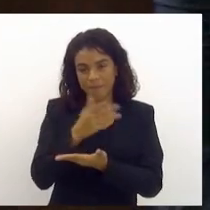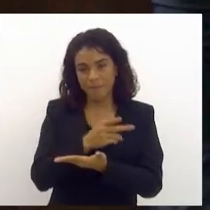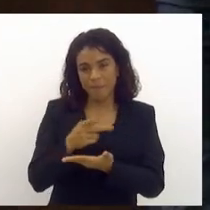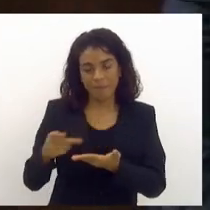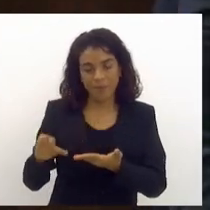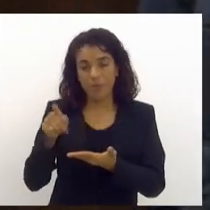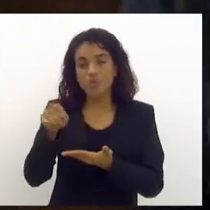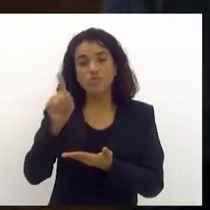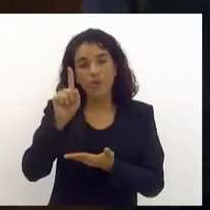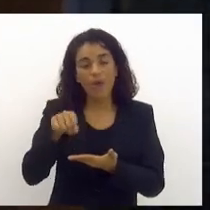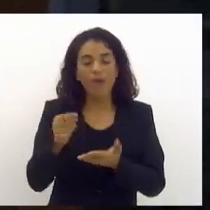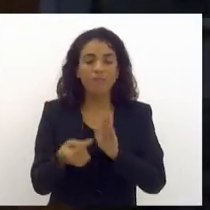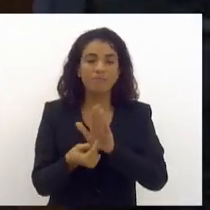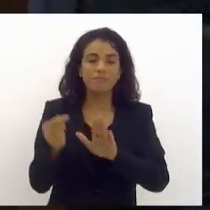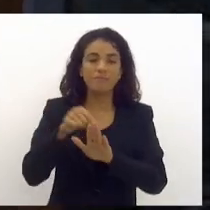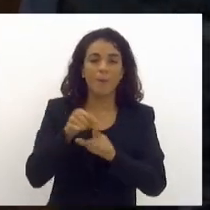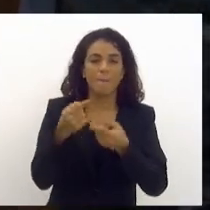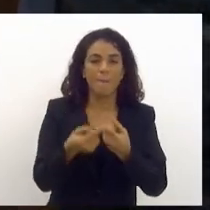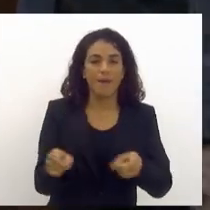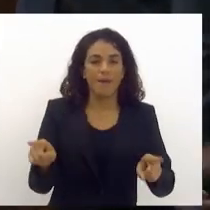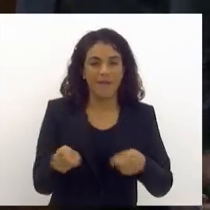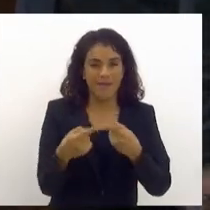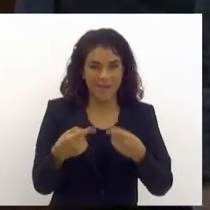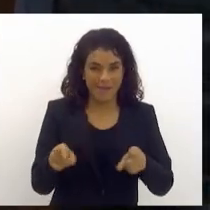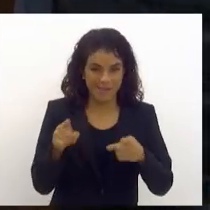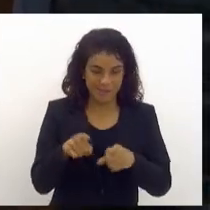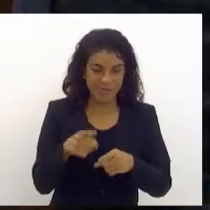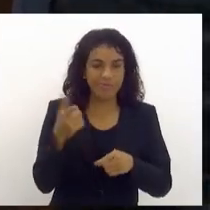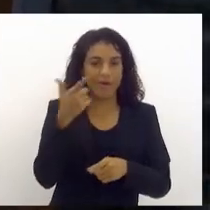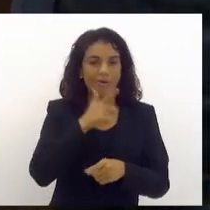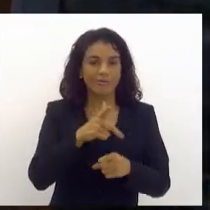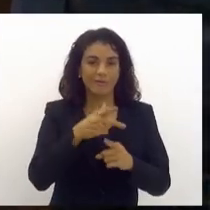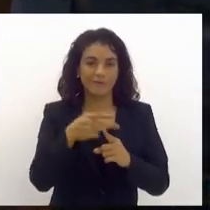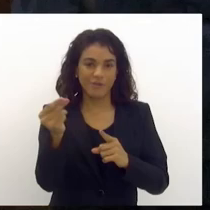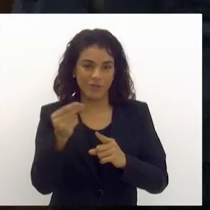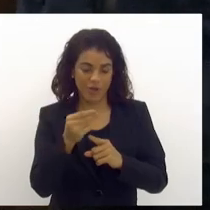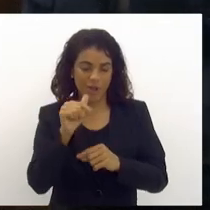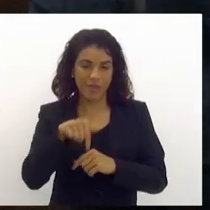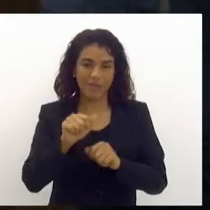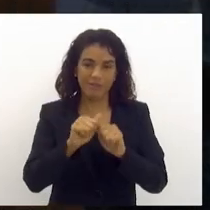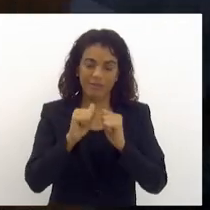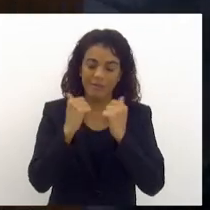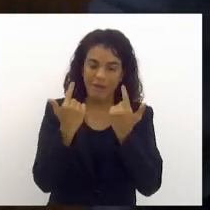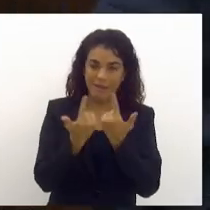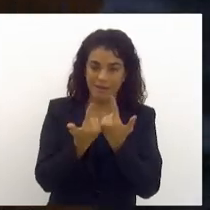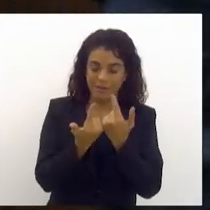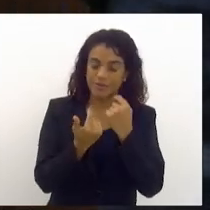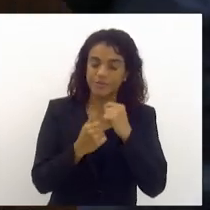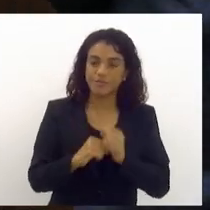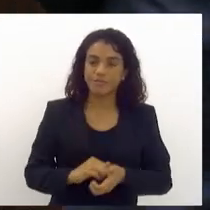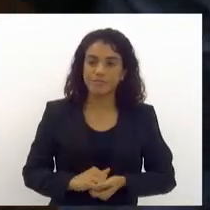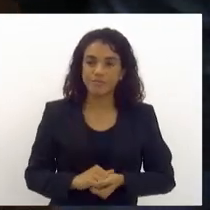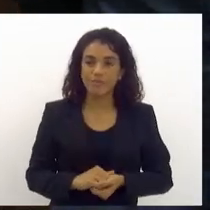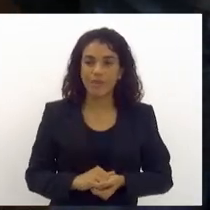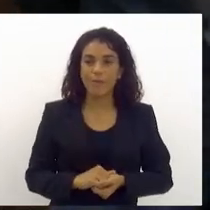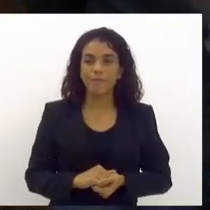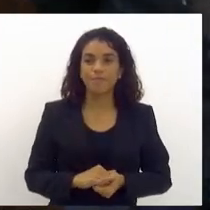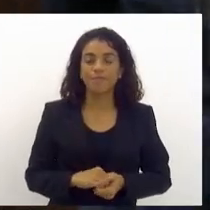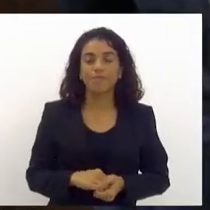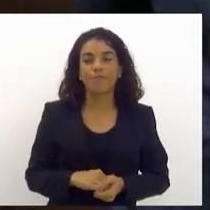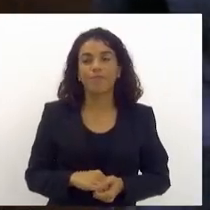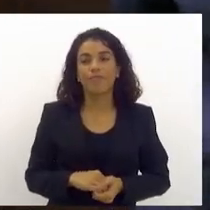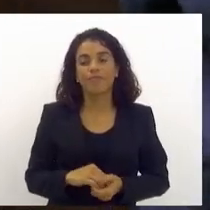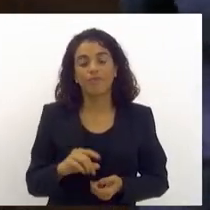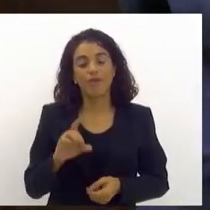grande maestro nessa vitória do Parlamento do nosso Estado. Haja visto que era só